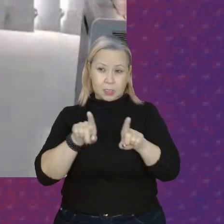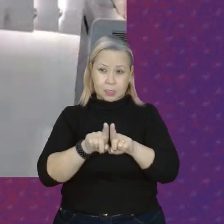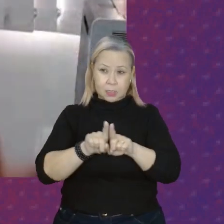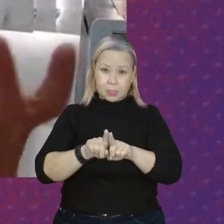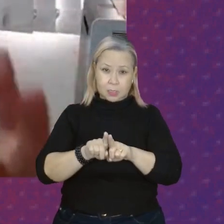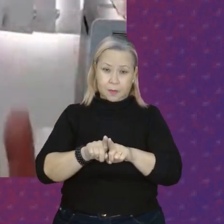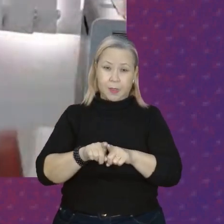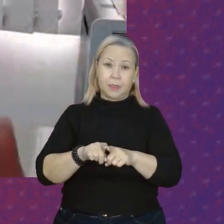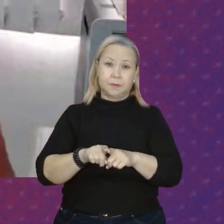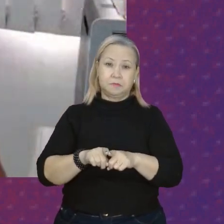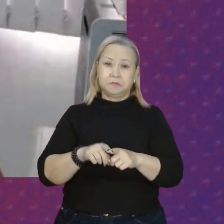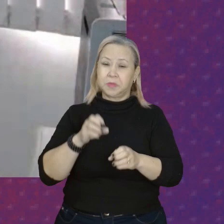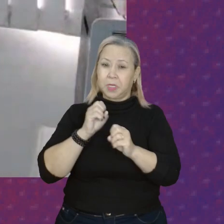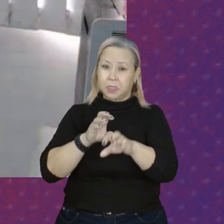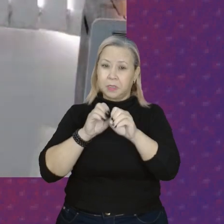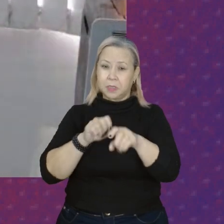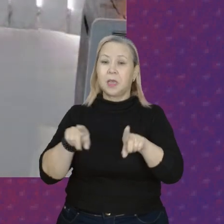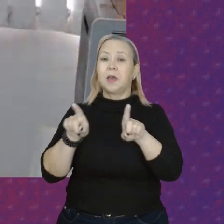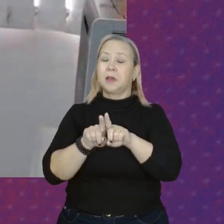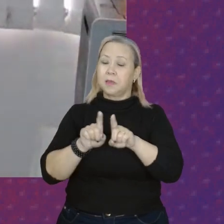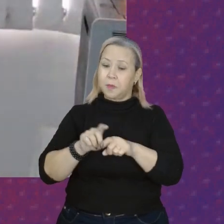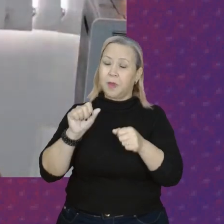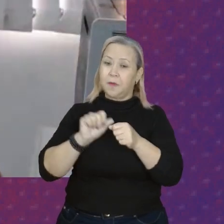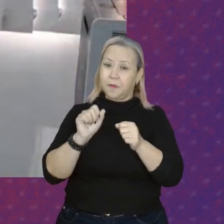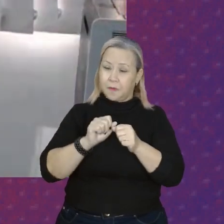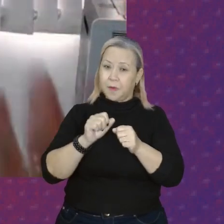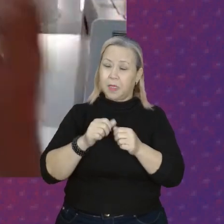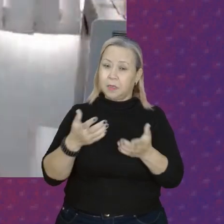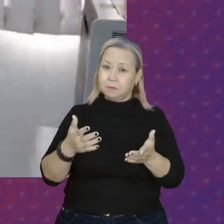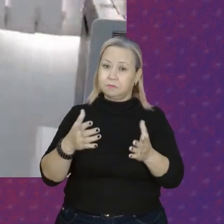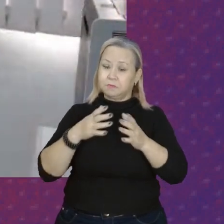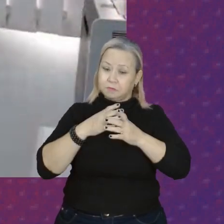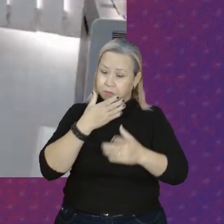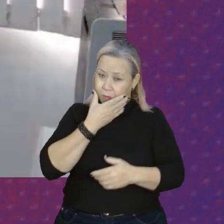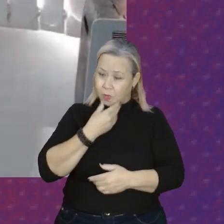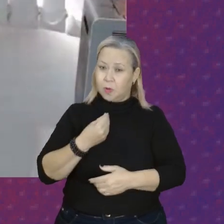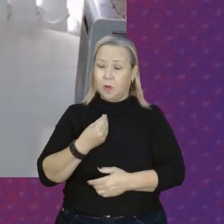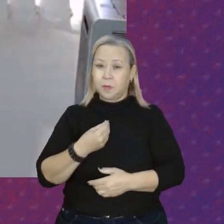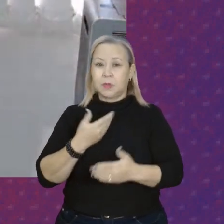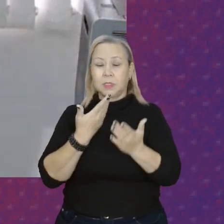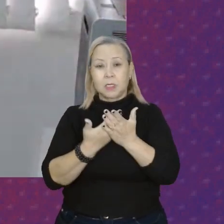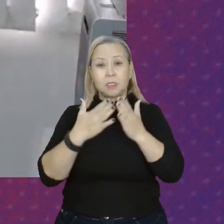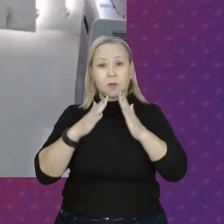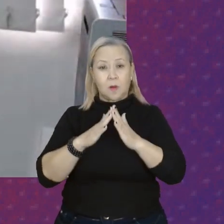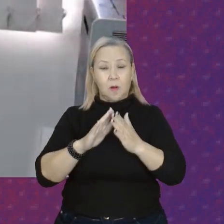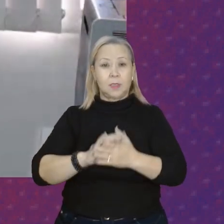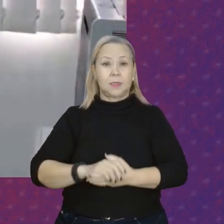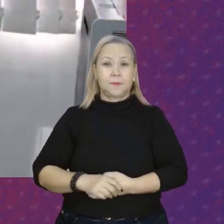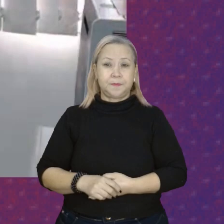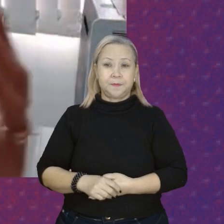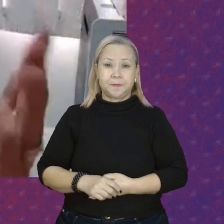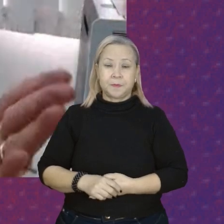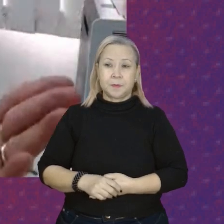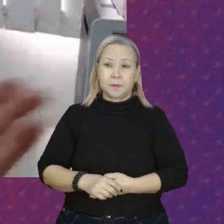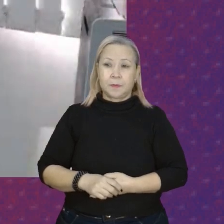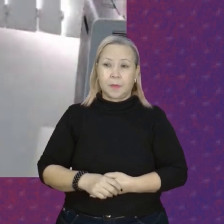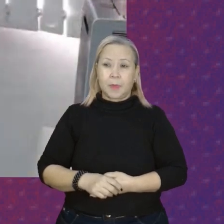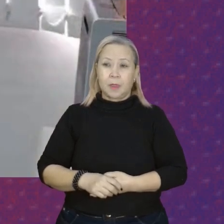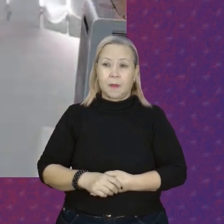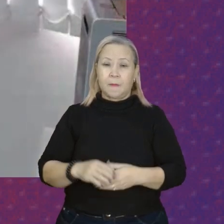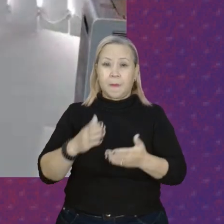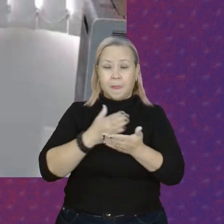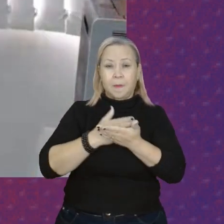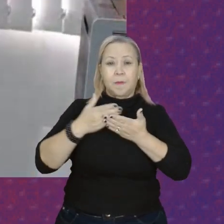de ensino, também ocupadas por homens. E nas escolas, a partir